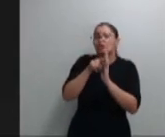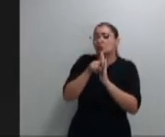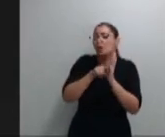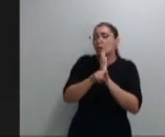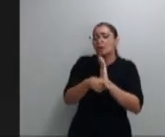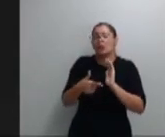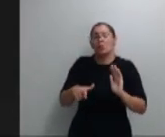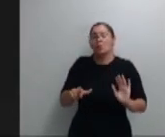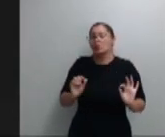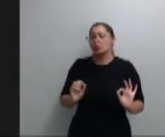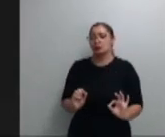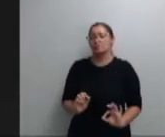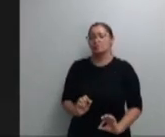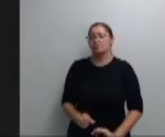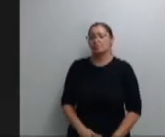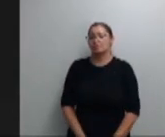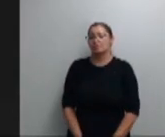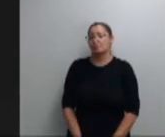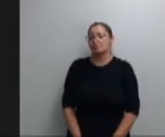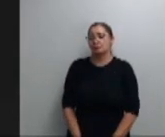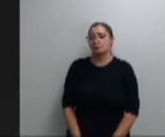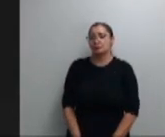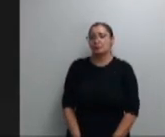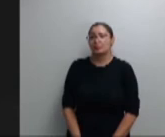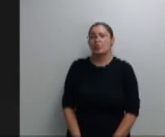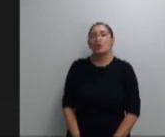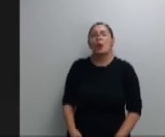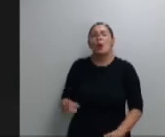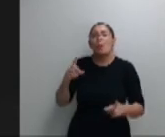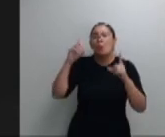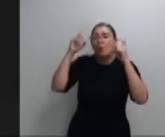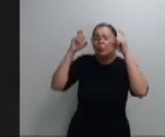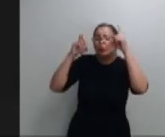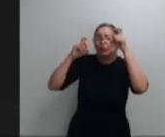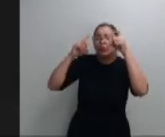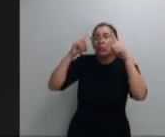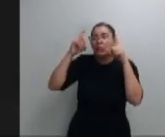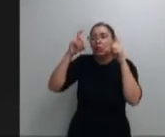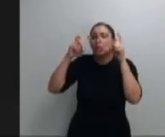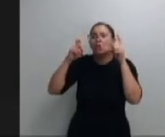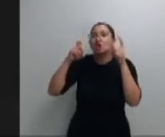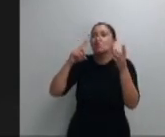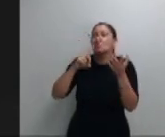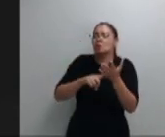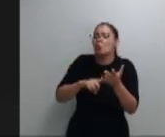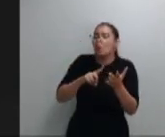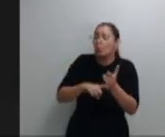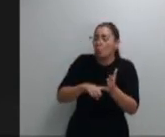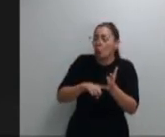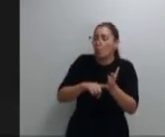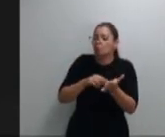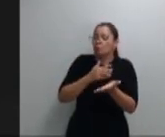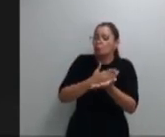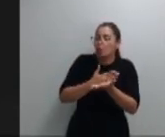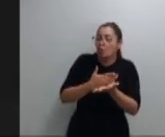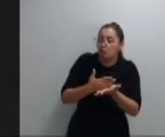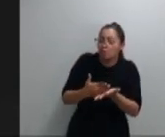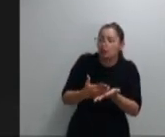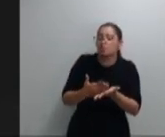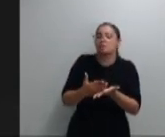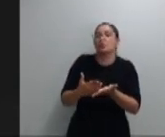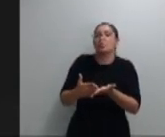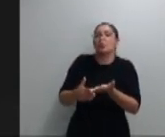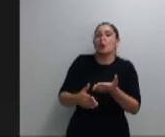fixar critério de justiça ou não eu me preocupei em balizar de acordo com os princípios do edital do concurso de segurança